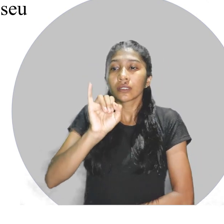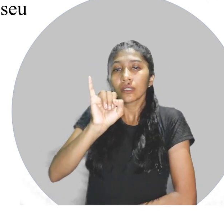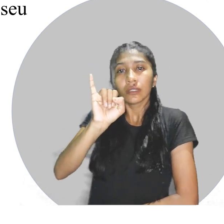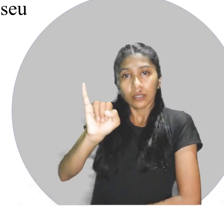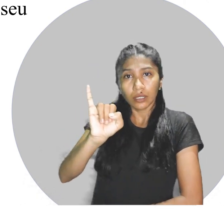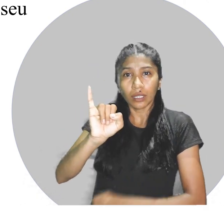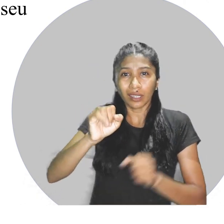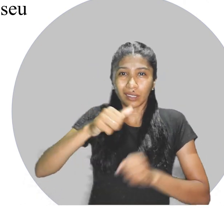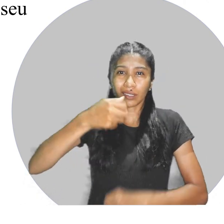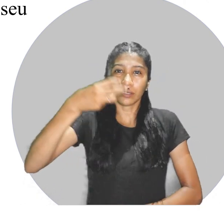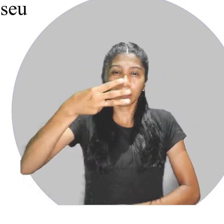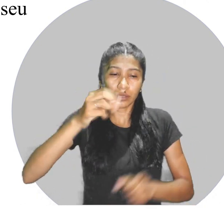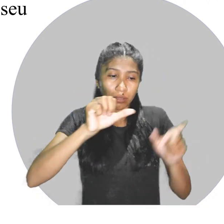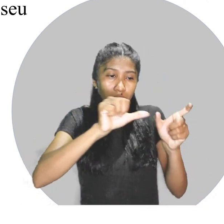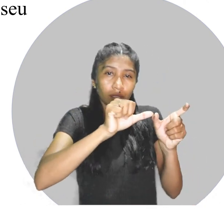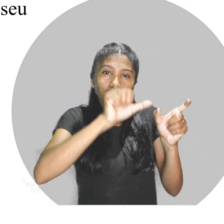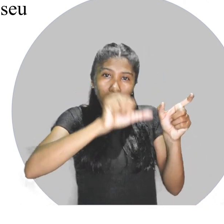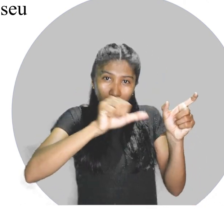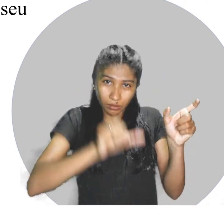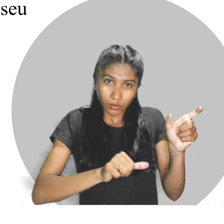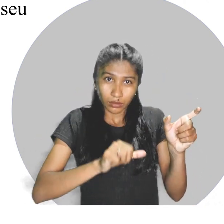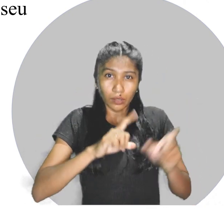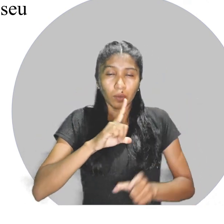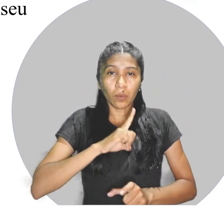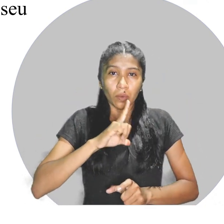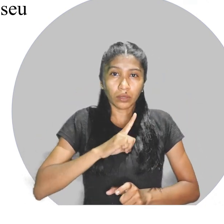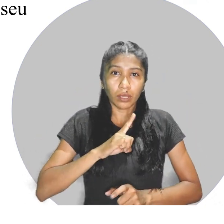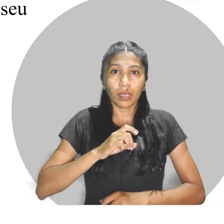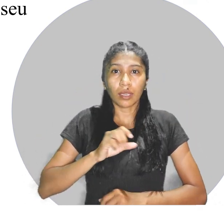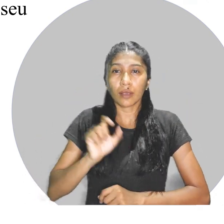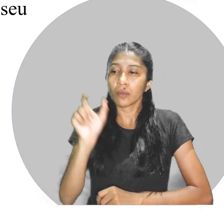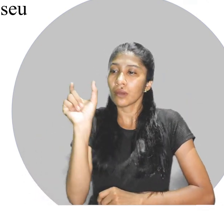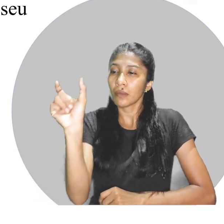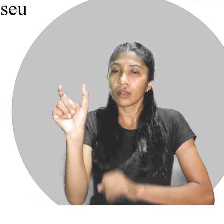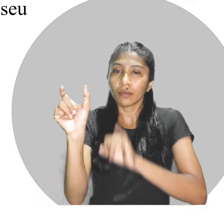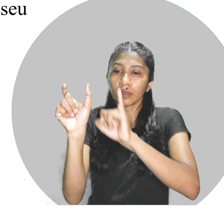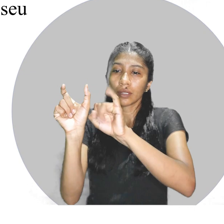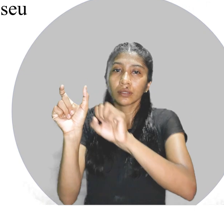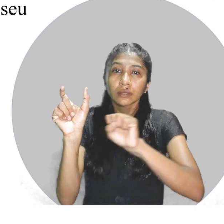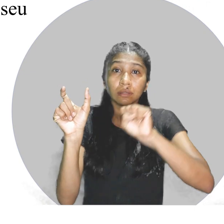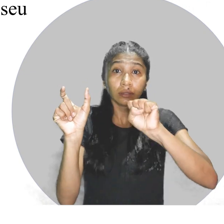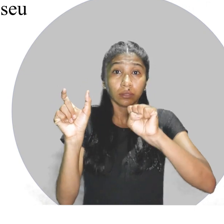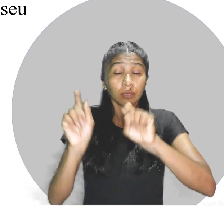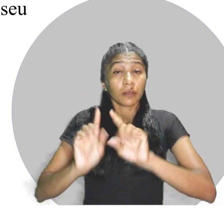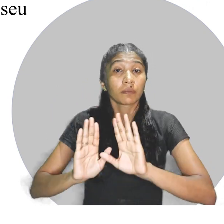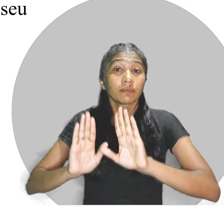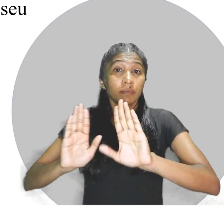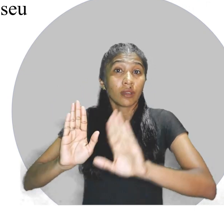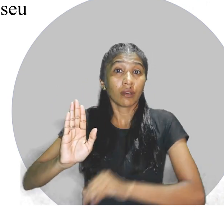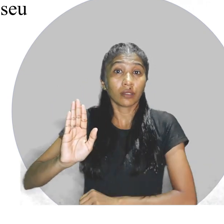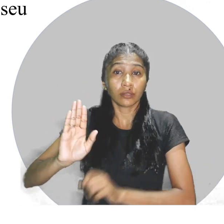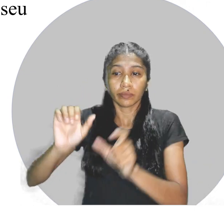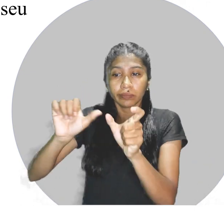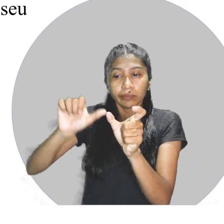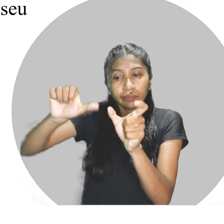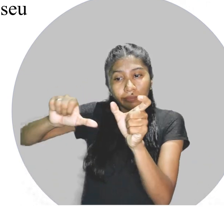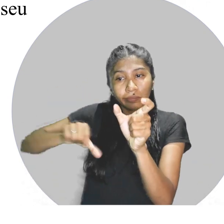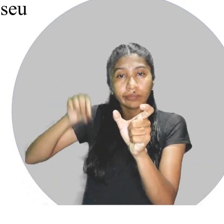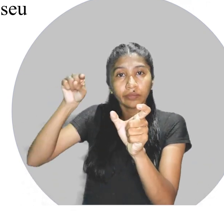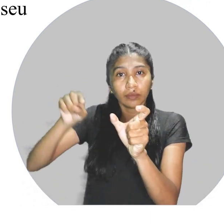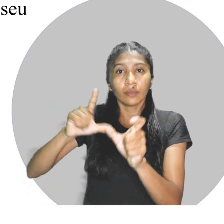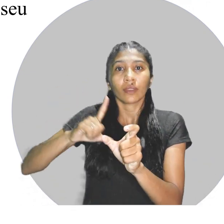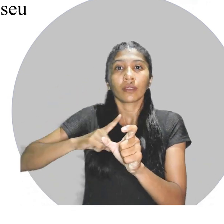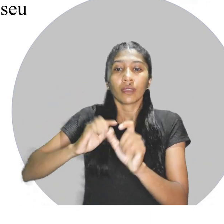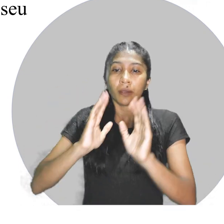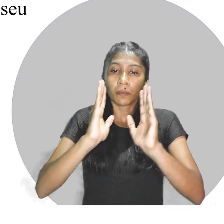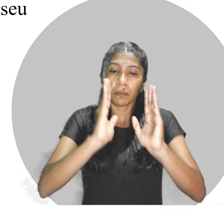e o seu genitivo singular tem por desinência is. Em geral, a terceira declinação se